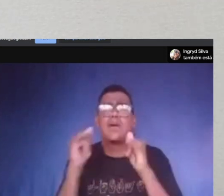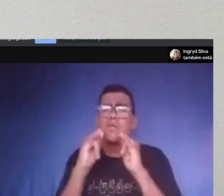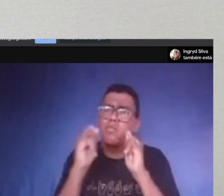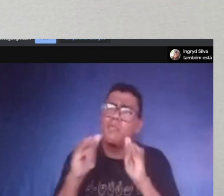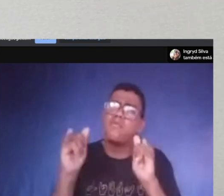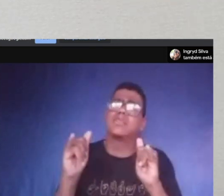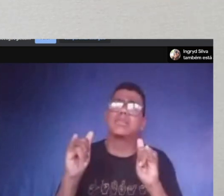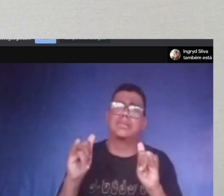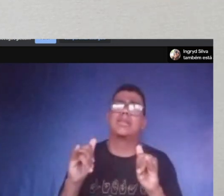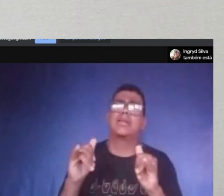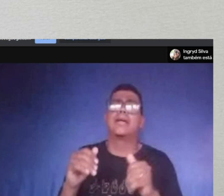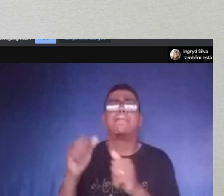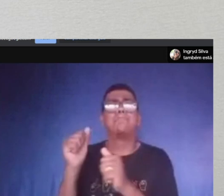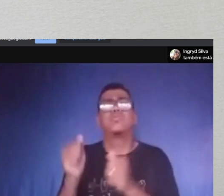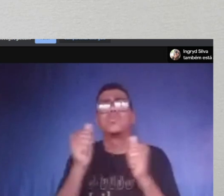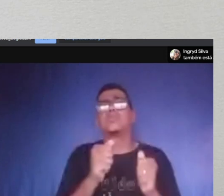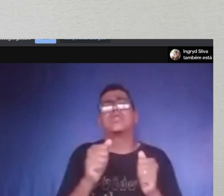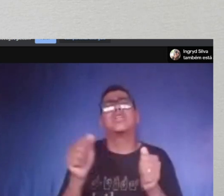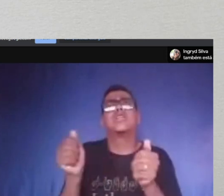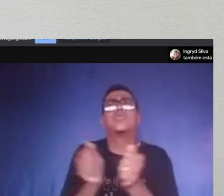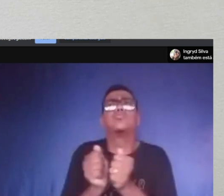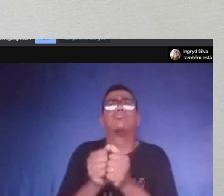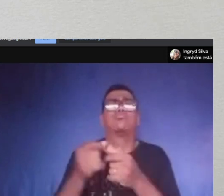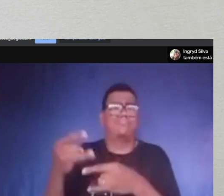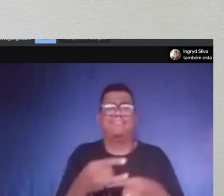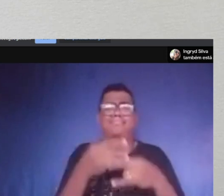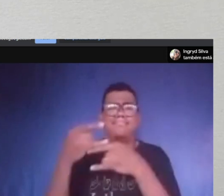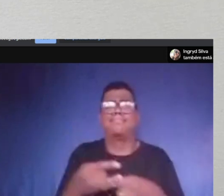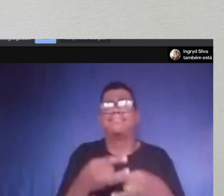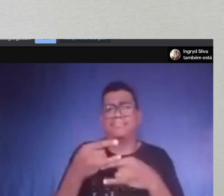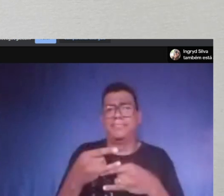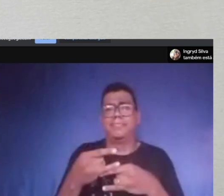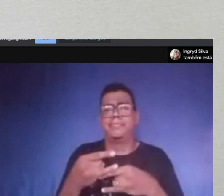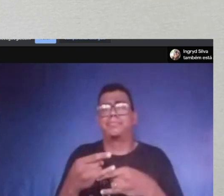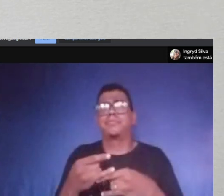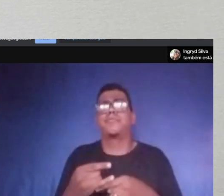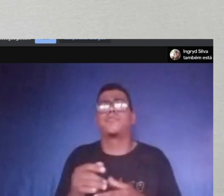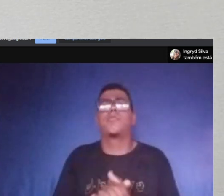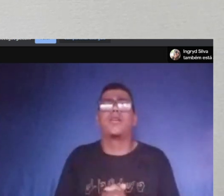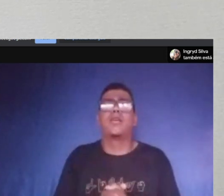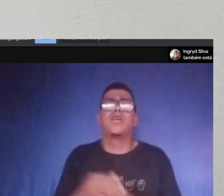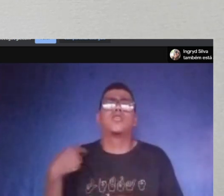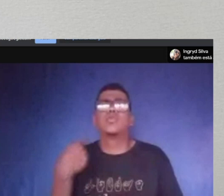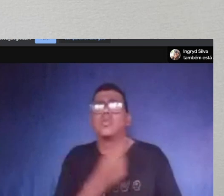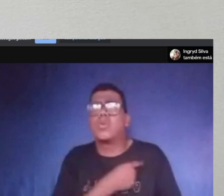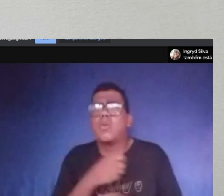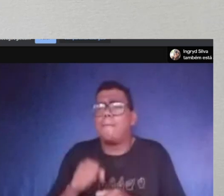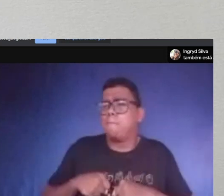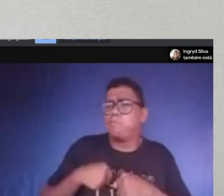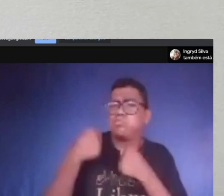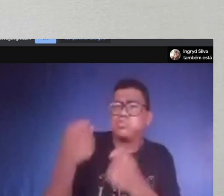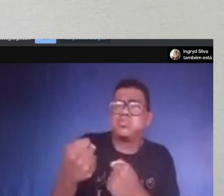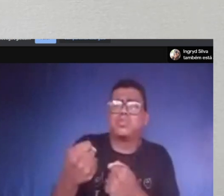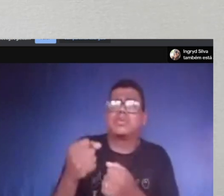agradecemos por essa oportunidade, mesmo à distância, mesmo virtual, de poder compartilhar um pouco da